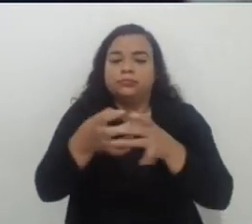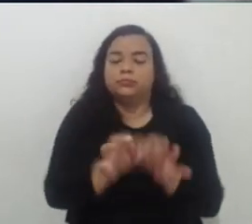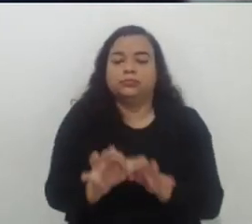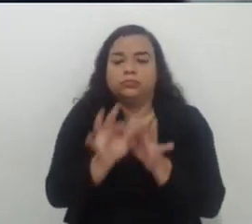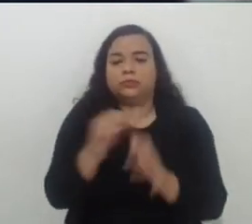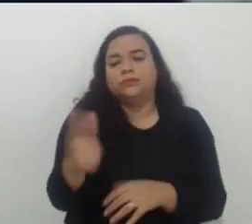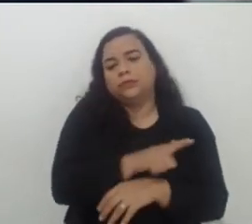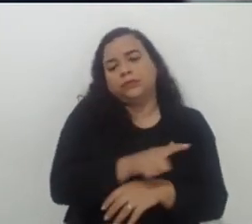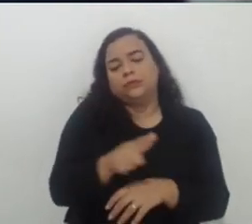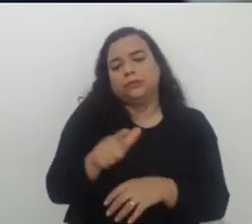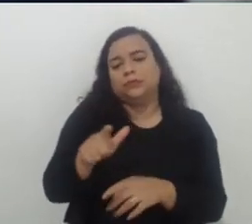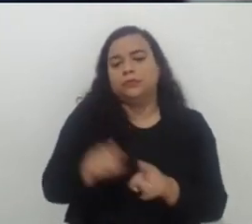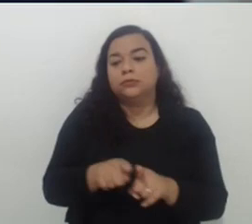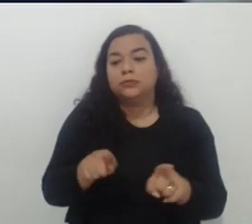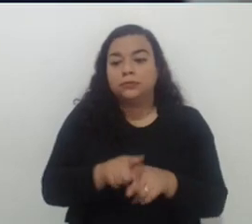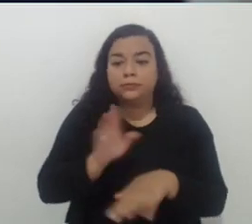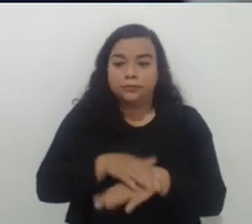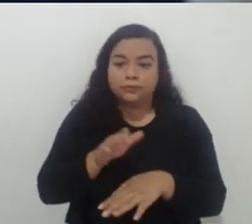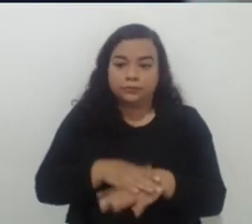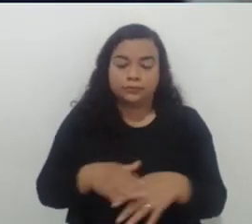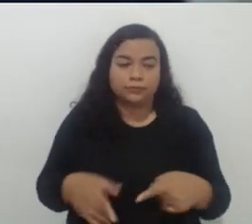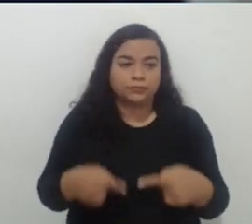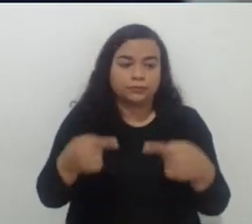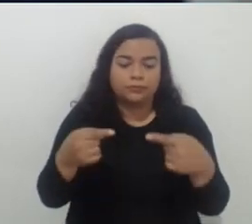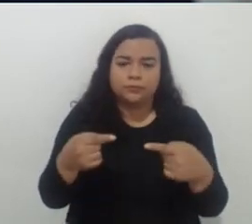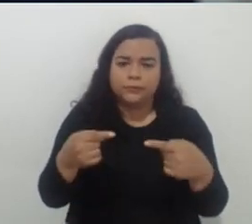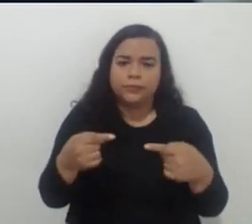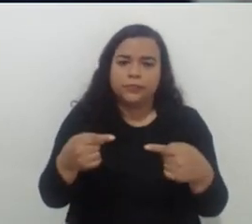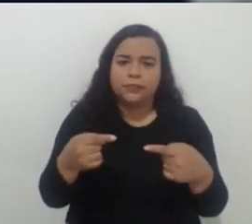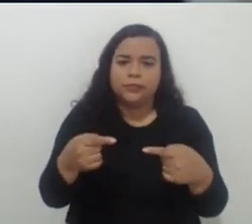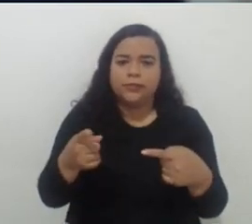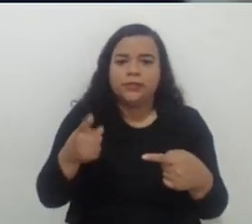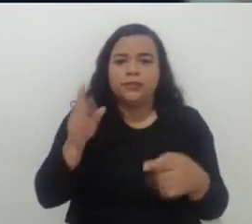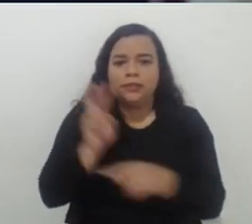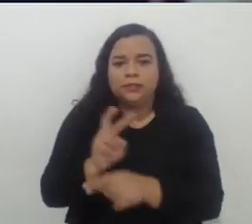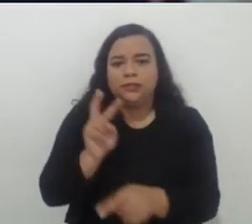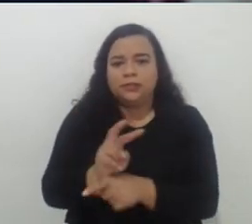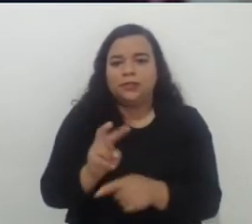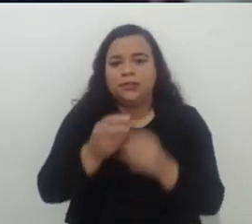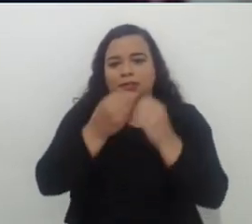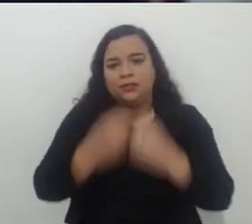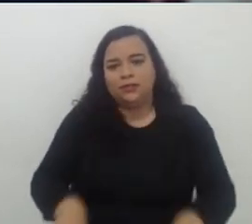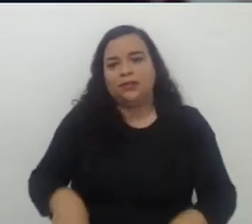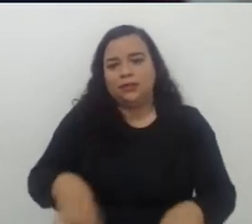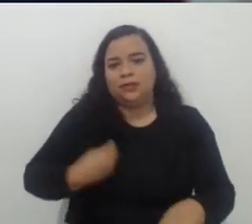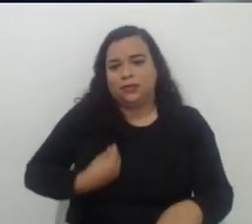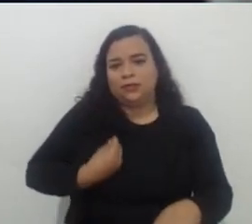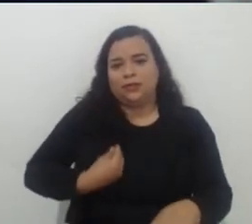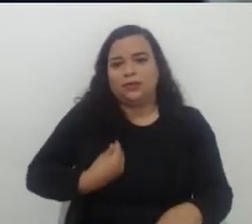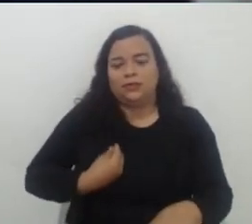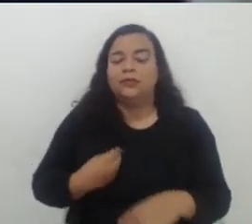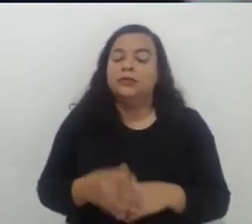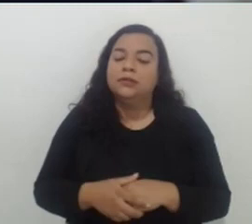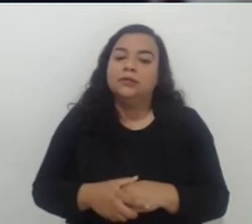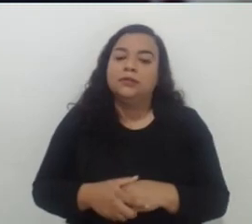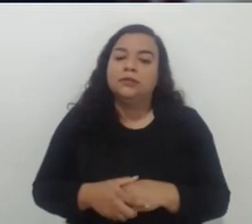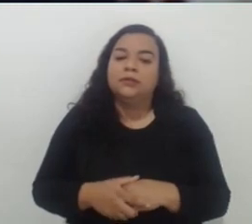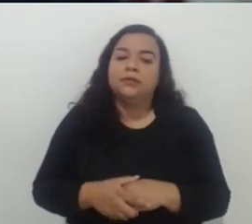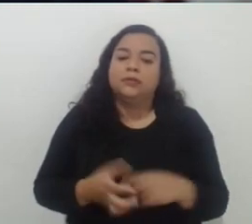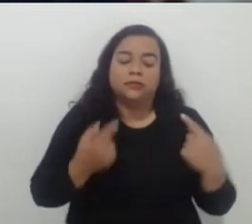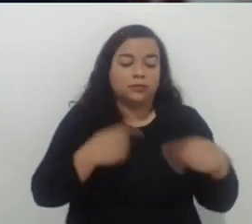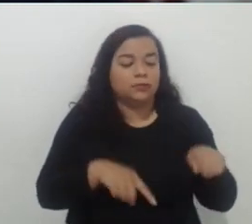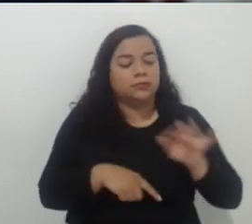exerceu contraditório em ambas defesas, nem prejuízo da habilitação dos créditos exequentes contra a Federal de Seguros